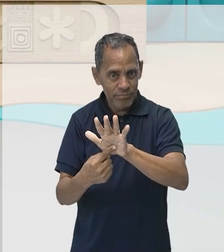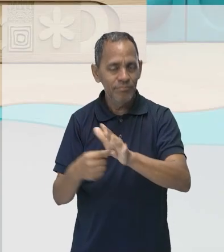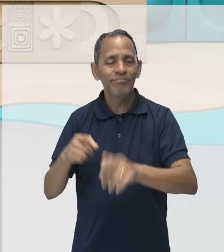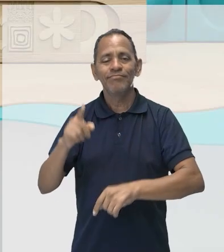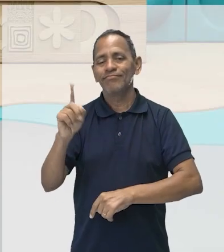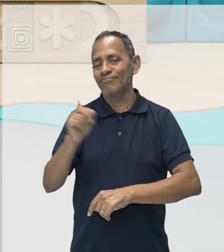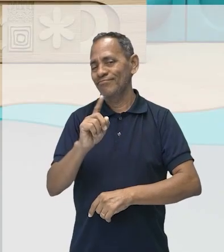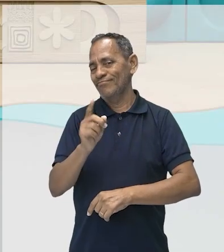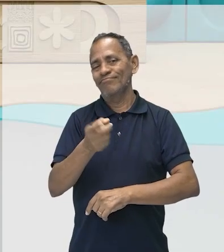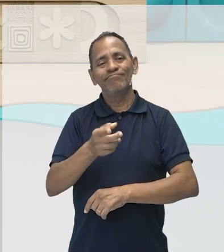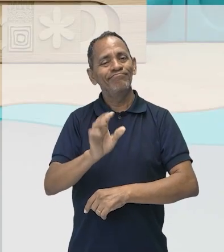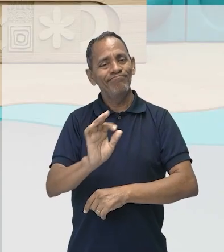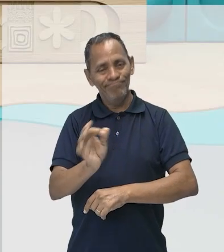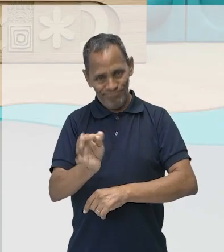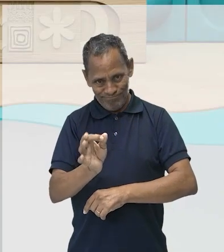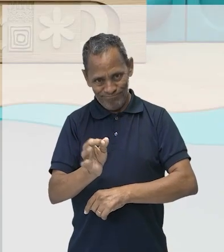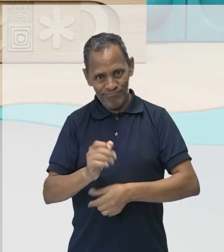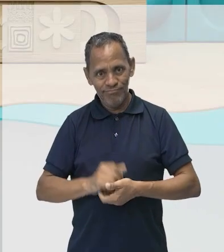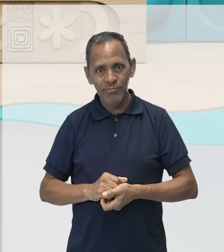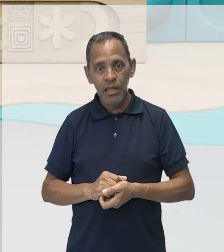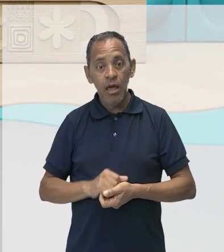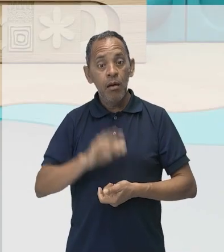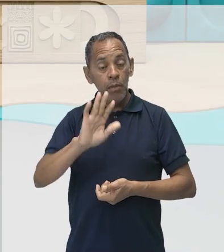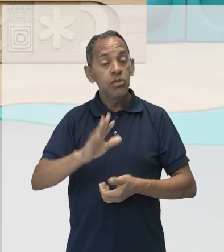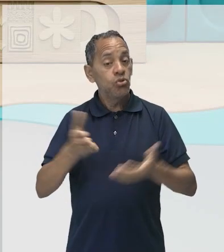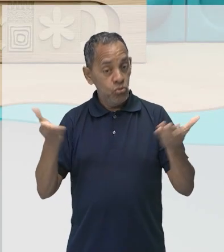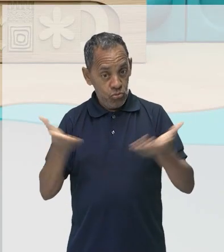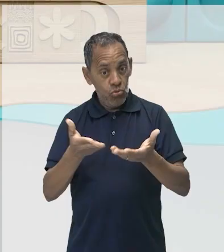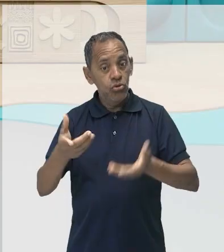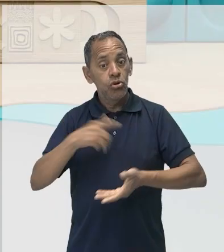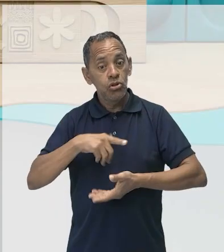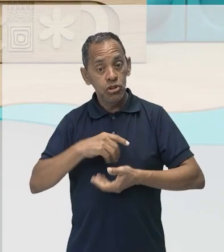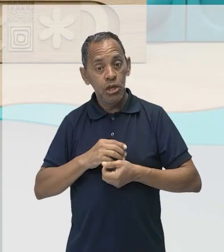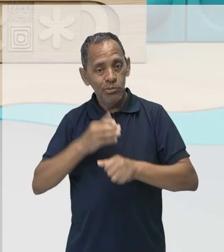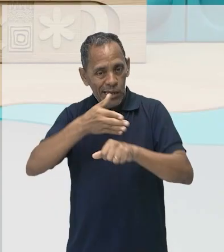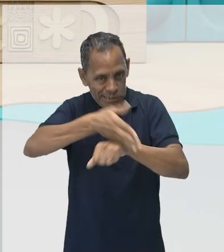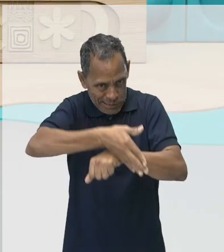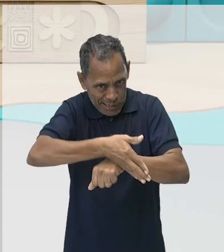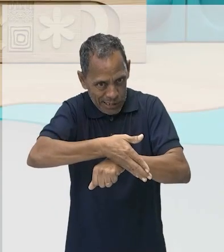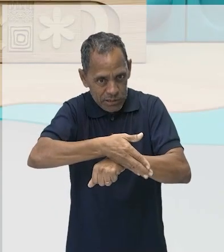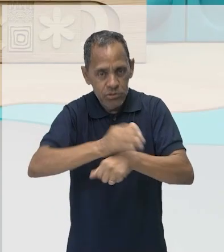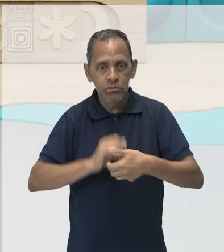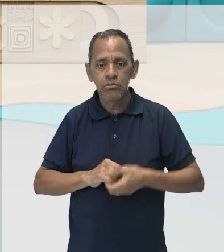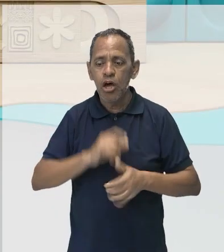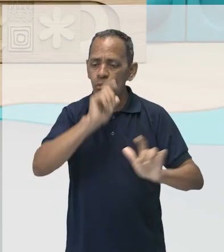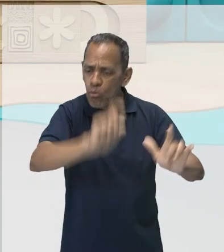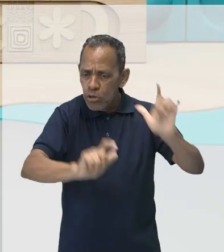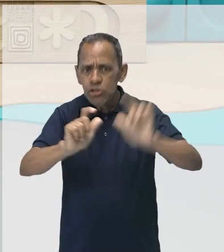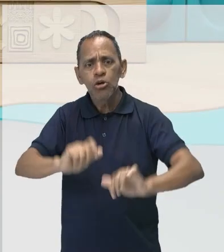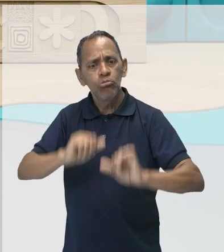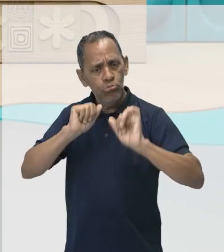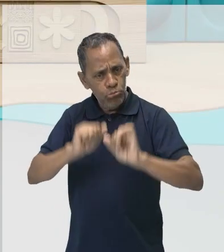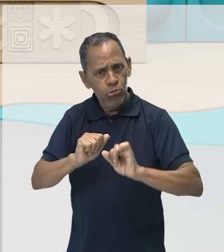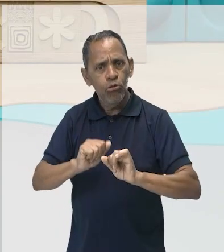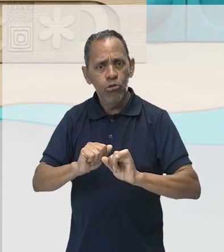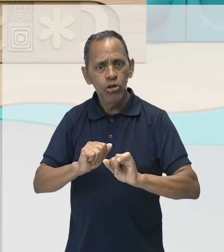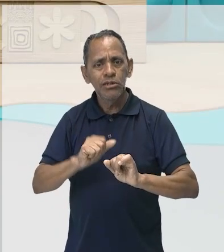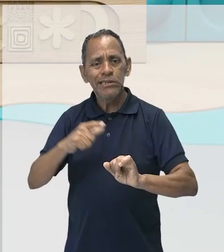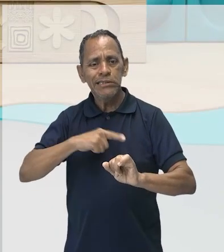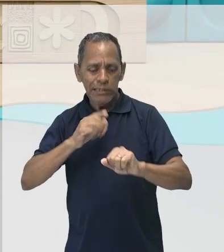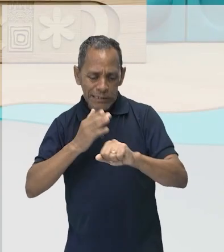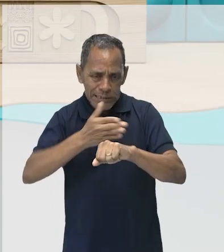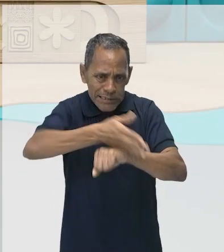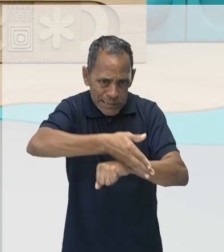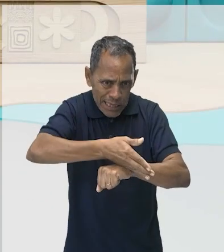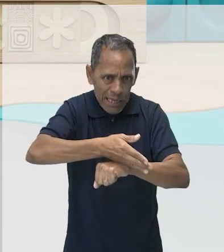espetáculo? Não, com certeza não. Mas hoje nós temos acesso, toda a população pode